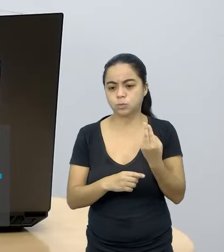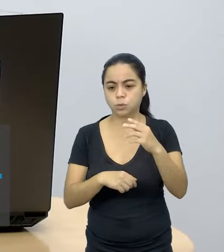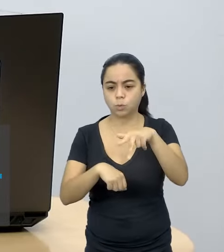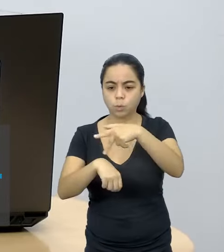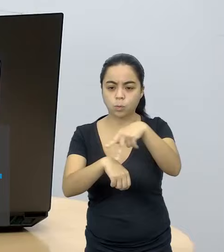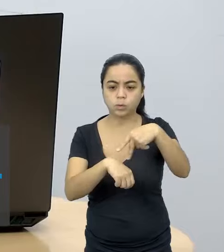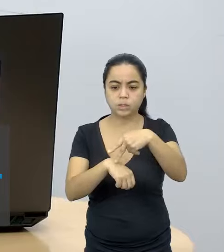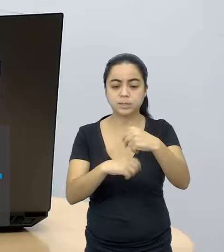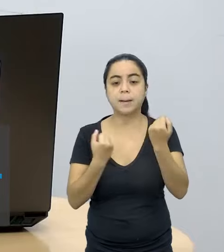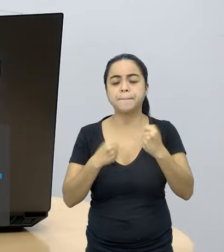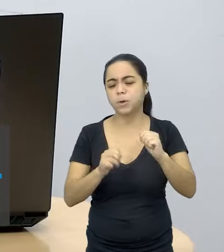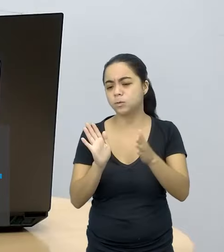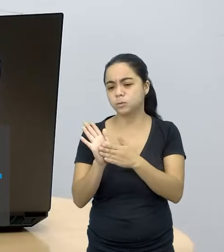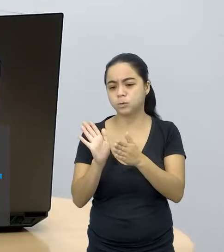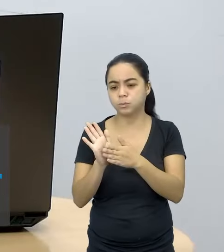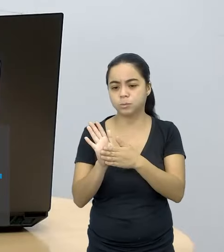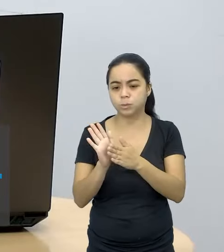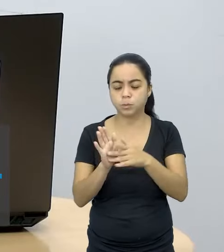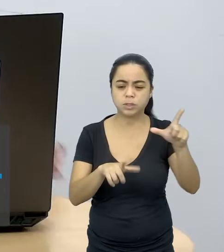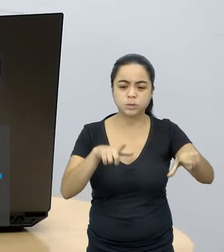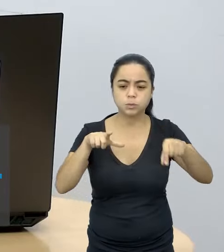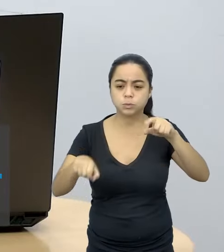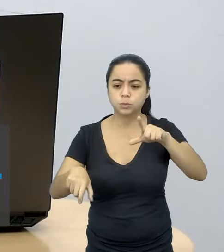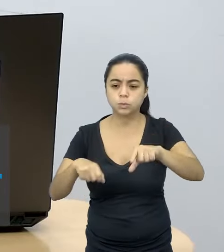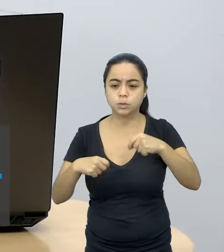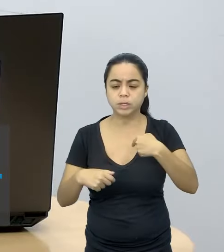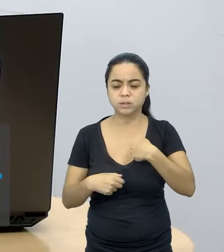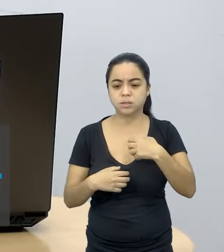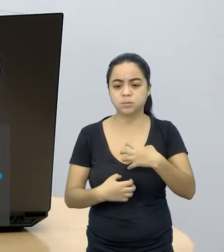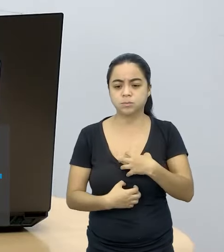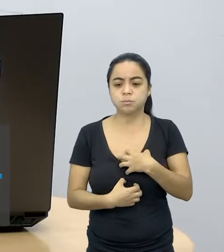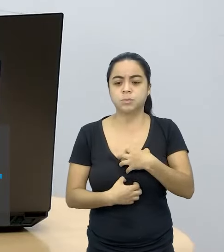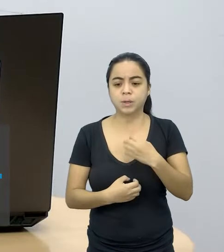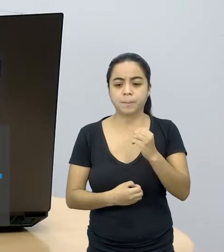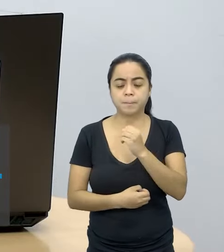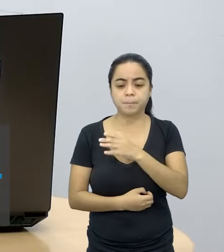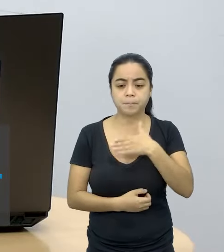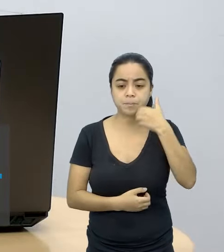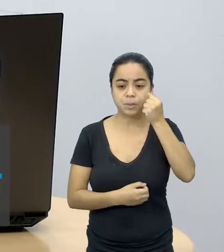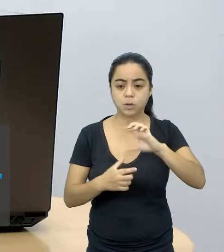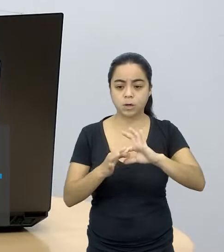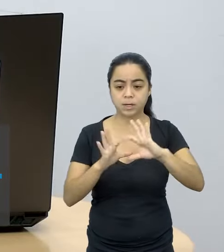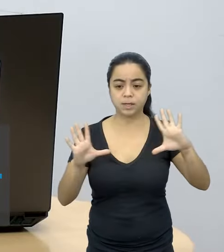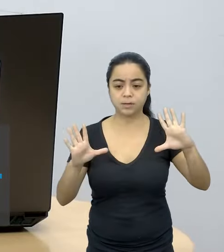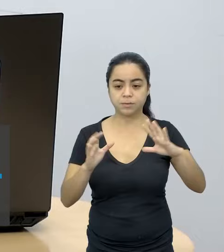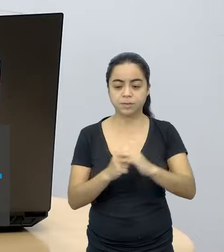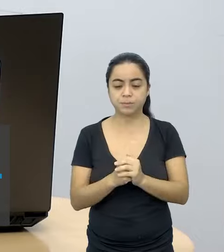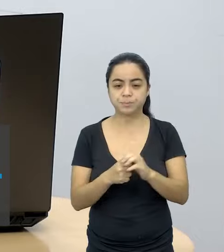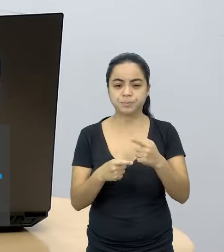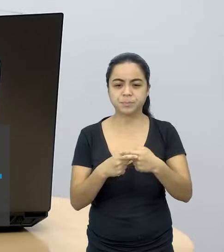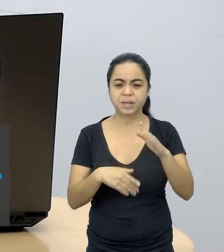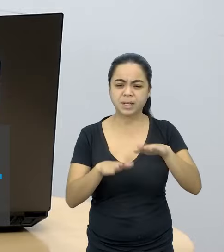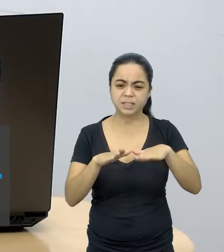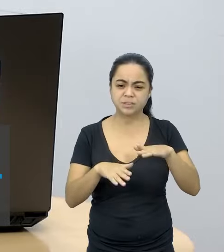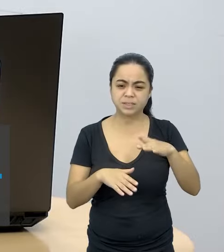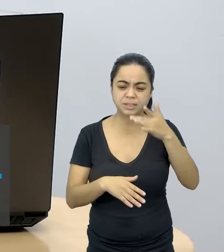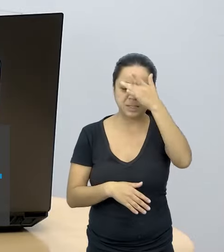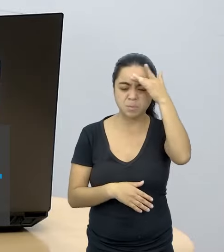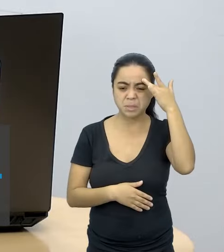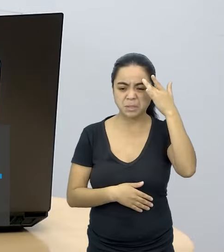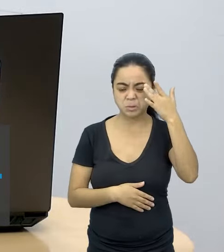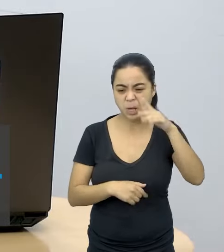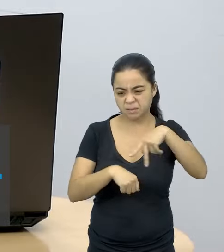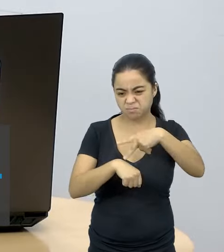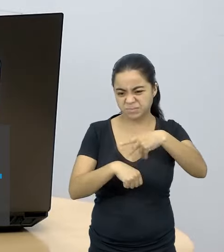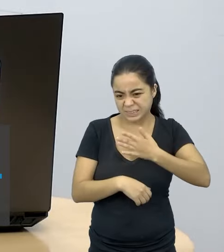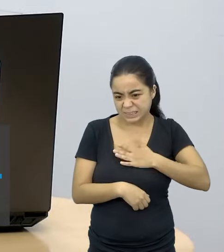podem propor para eles escolherem qual que eles sentem mais confortáveis. Eles dão dicas, né? Isso, porque tem gente que não gosta de dançar, né? Tem